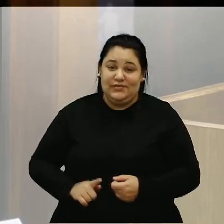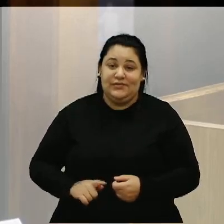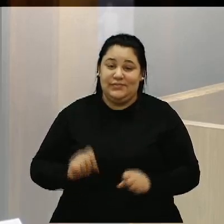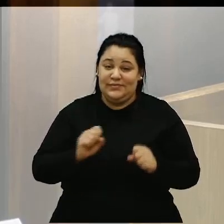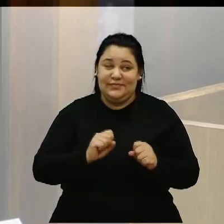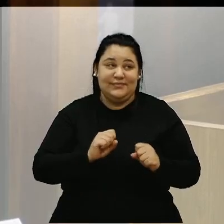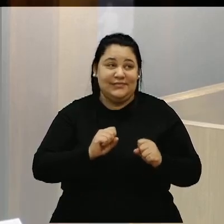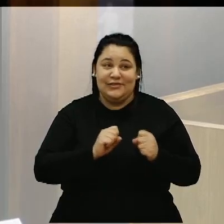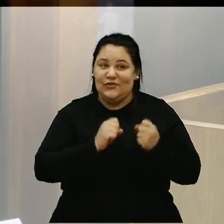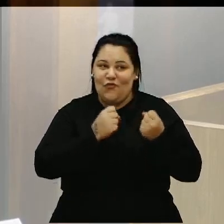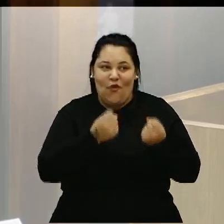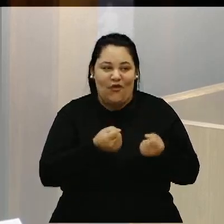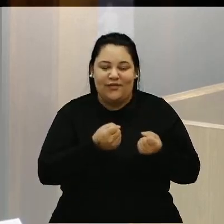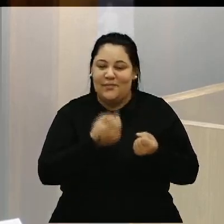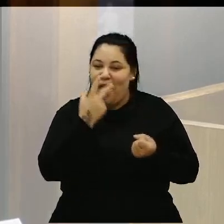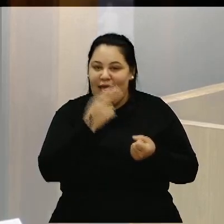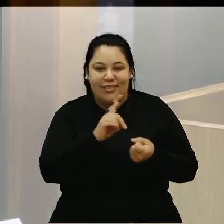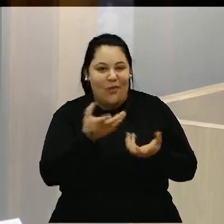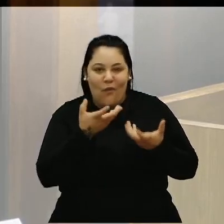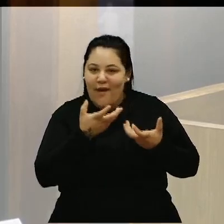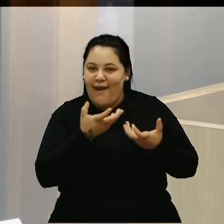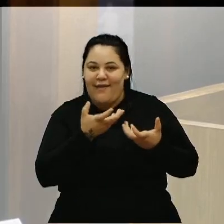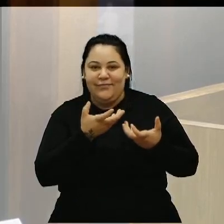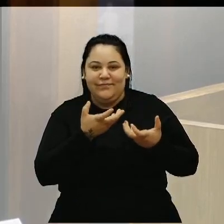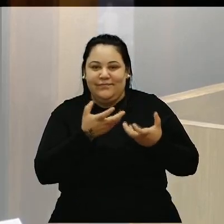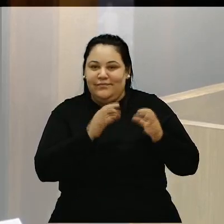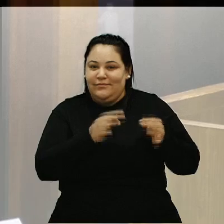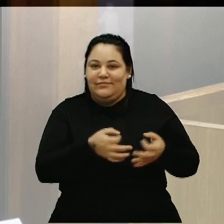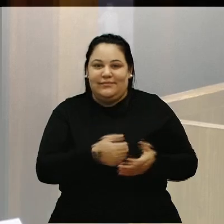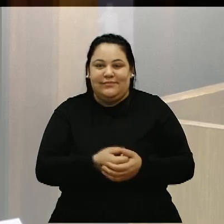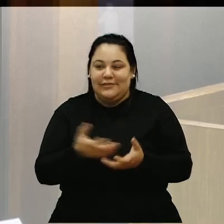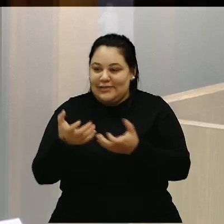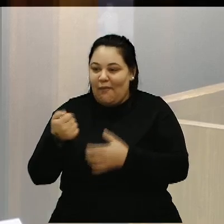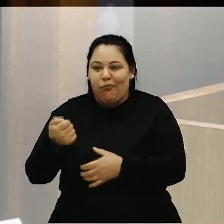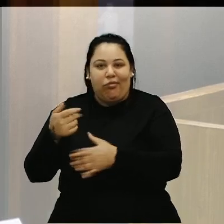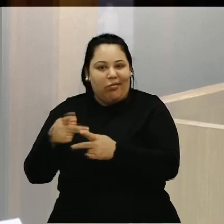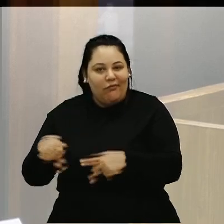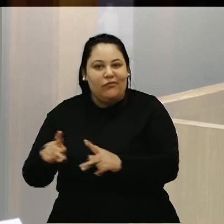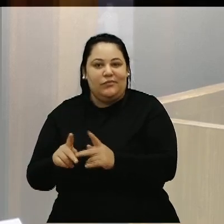esforça para que não dê certo, para que a população se ferre.